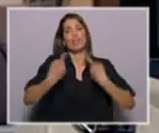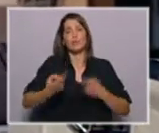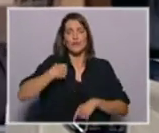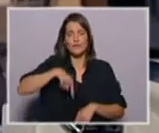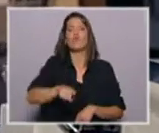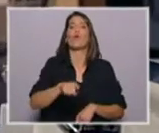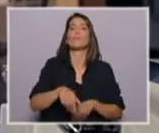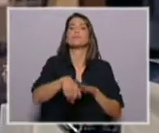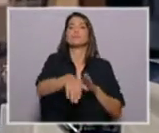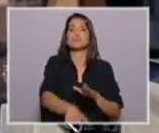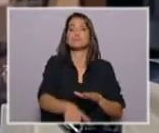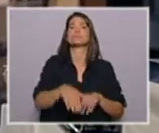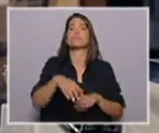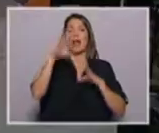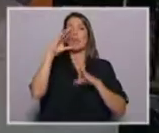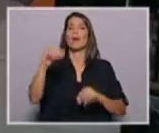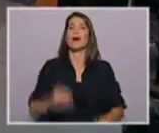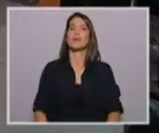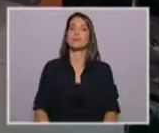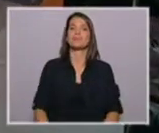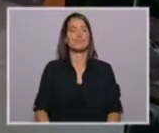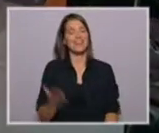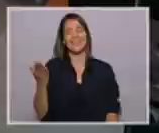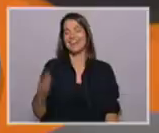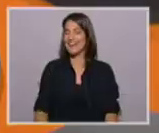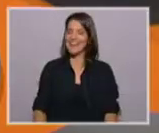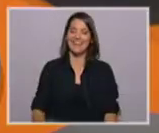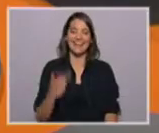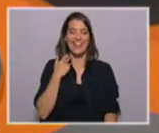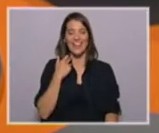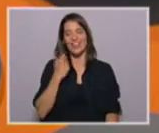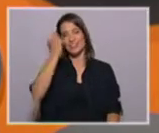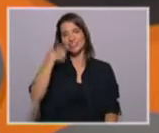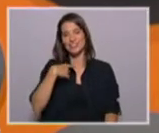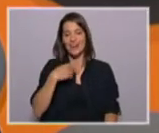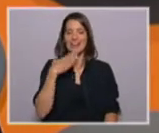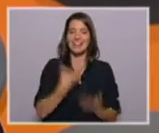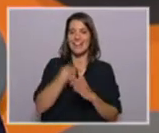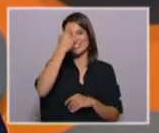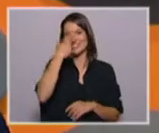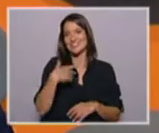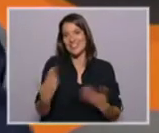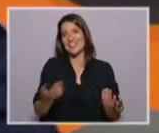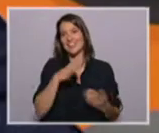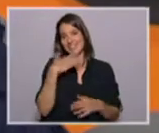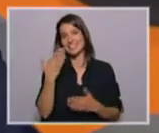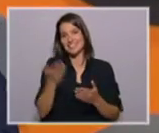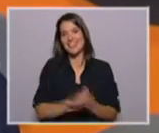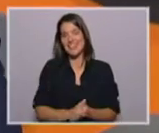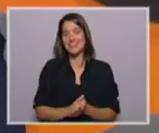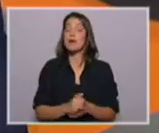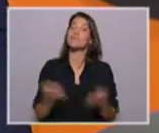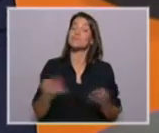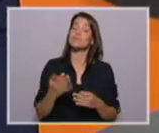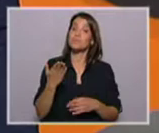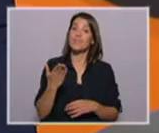isso só depois é que ele vai para... Isto é a chamada pequena história, que acaba por ser a grande história, não é? A grande história. E o